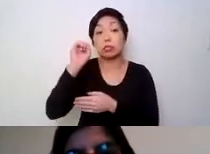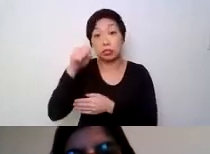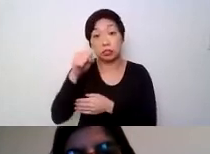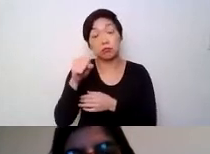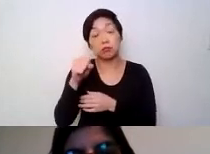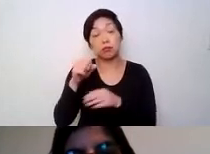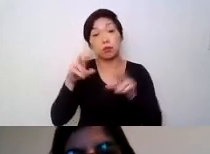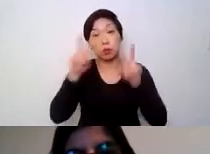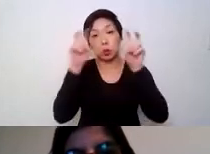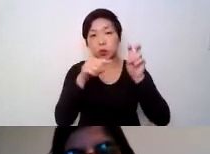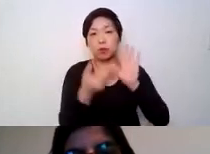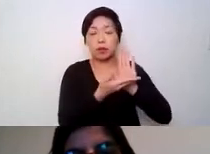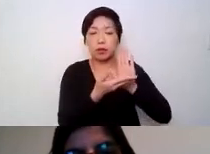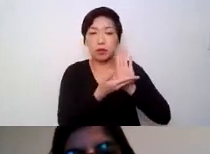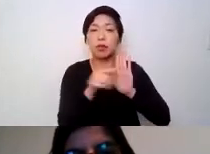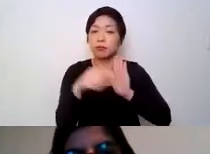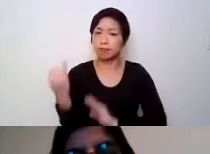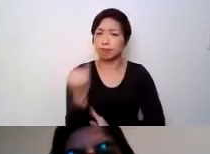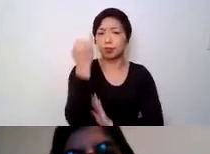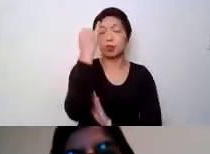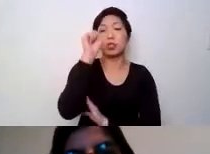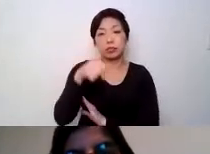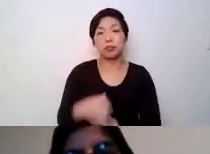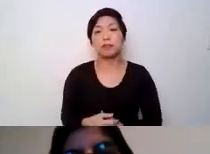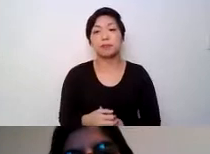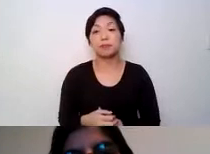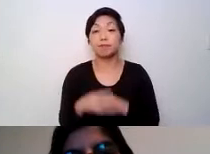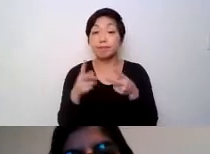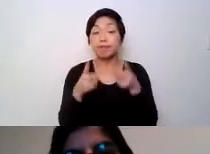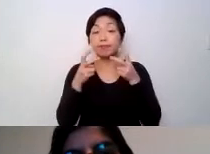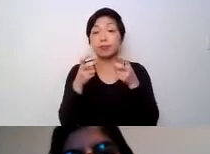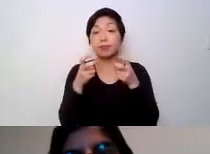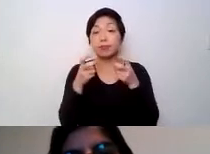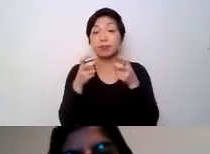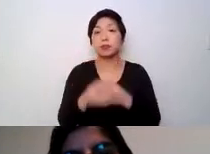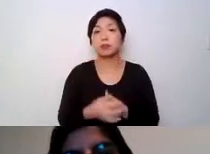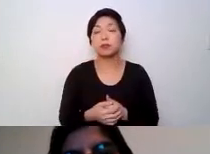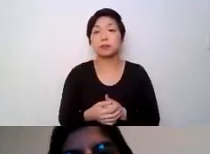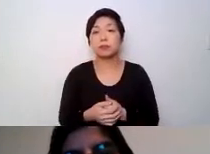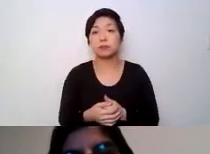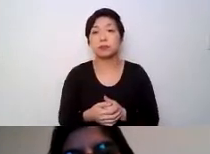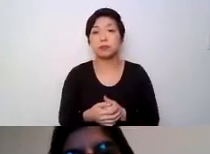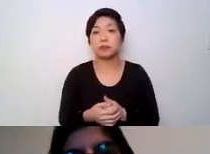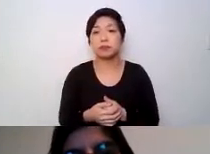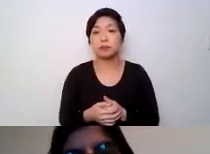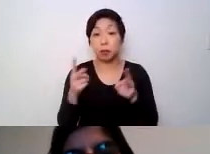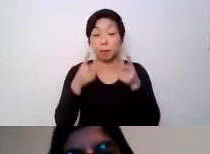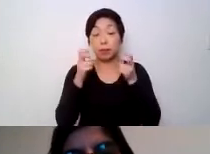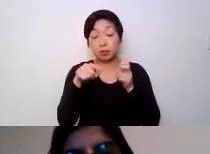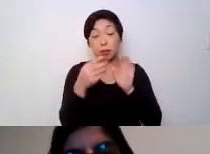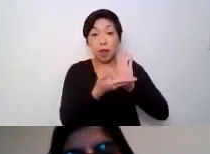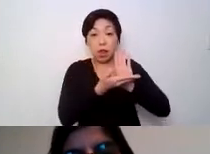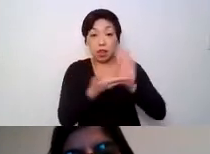isso é muito rico mesmo e a gente vê também essa essa essa figura da Lina